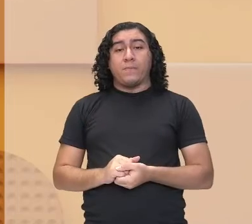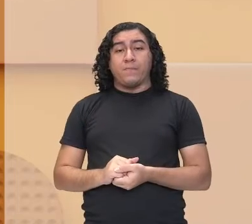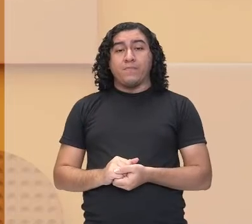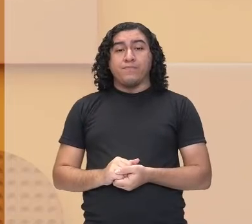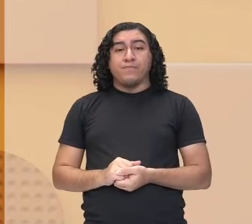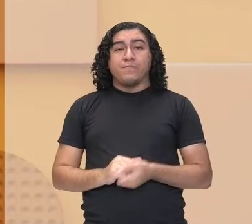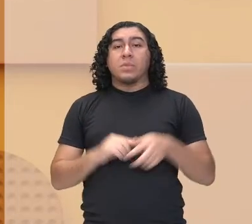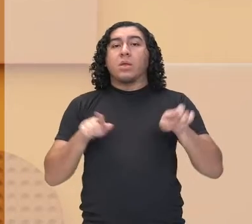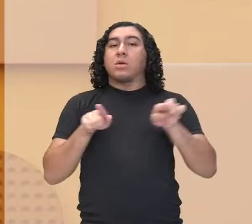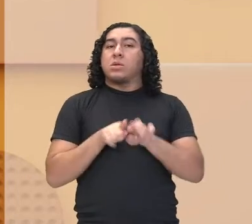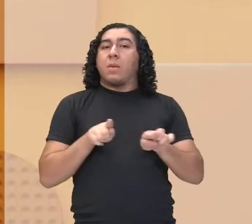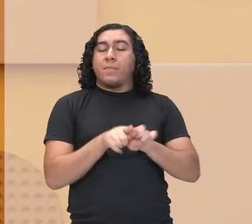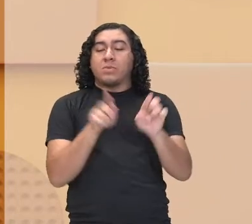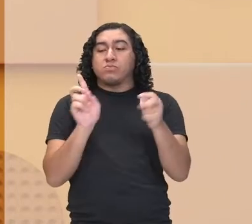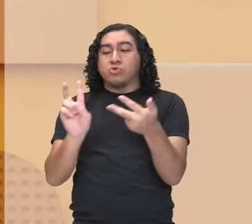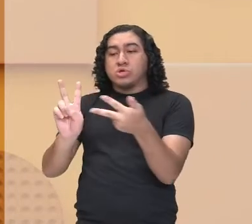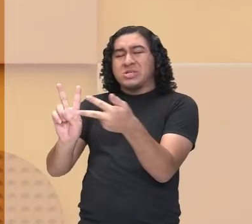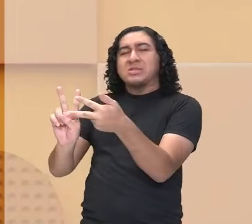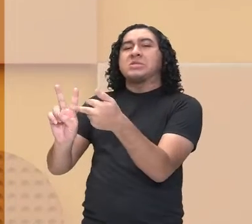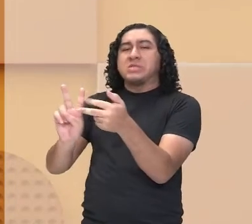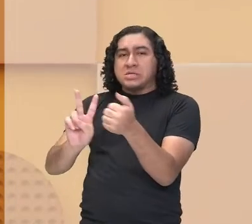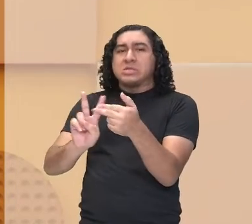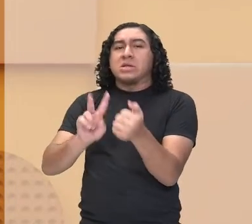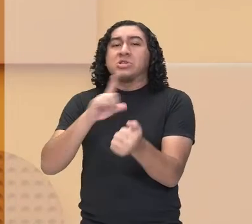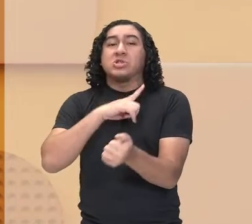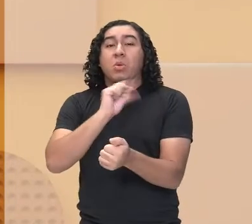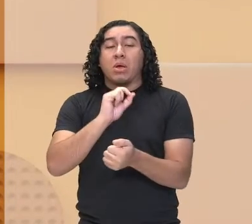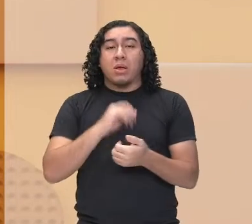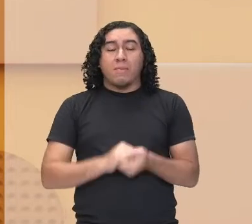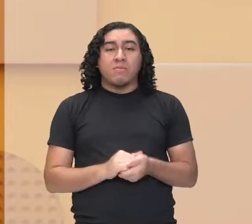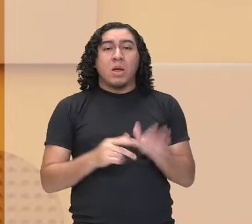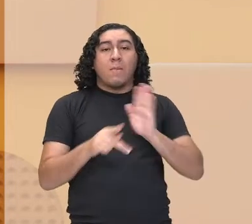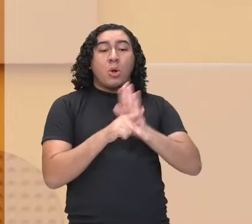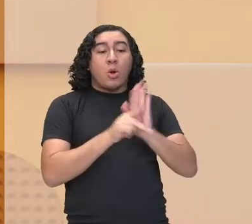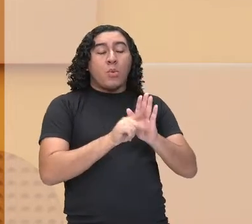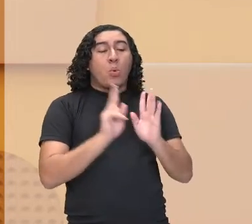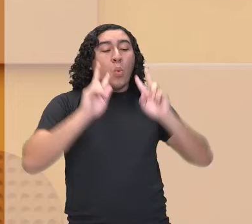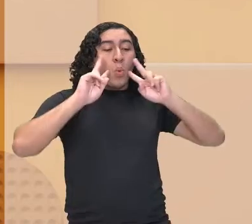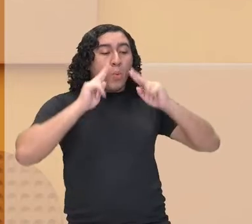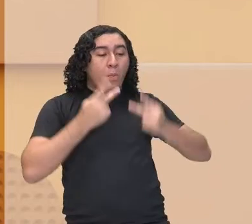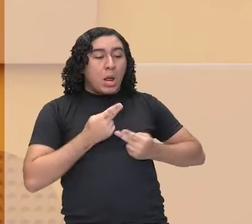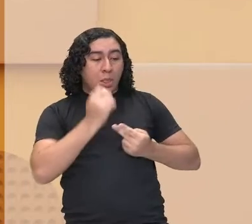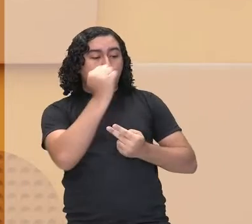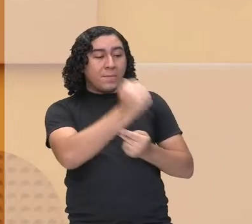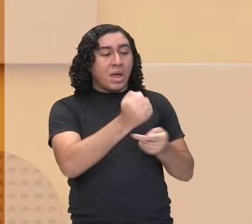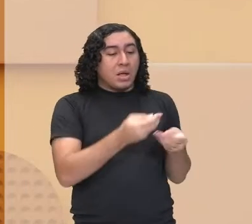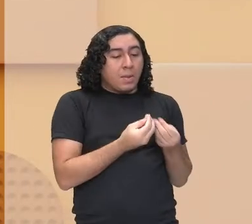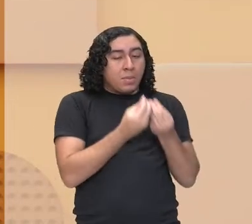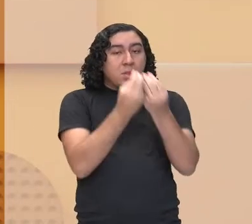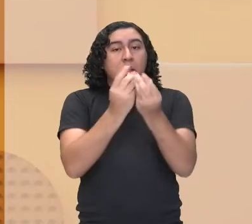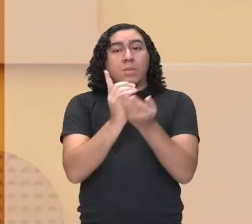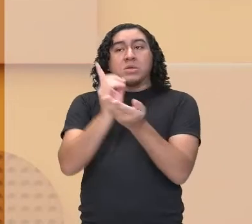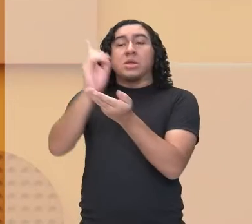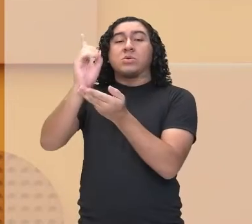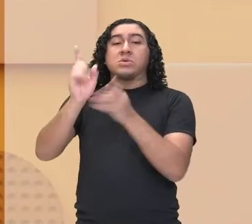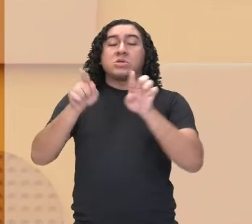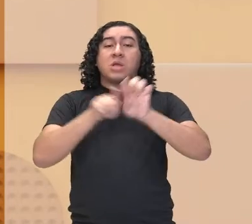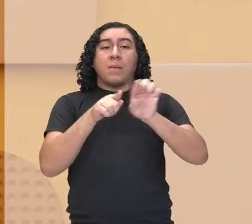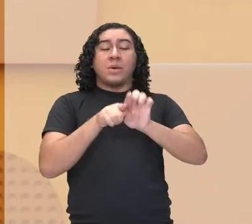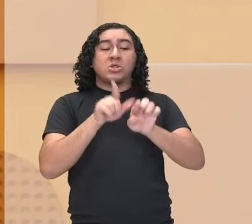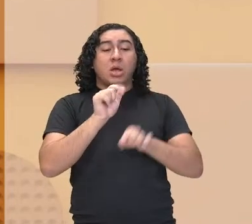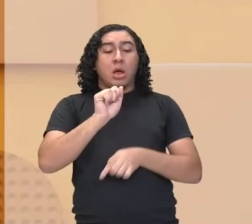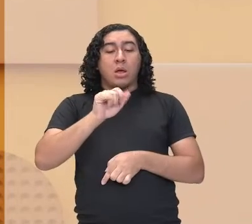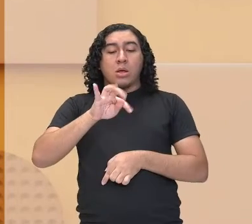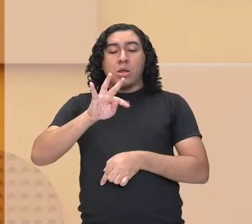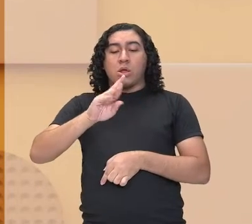os indígenas também praticavam sacrifícios humanos aos deuses. Eles tinham a prática da antropofagia, que era uma